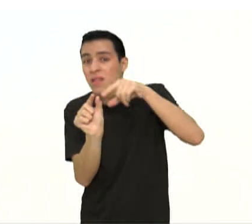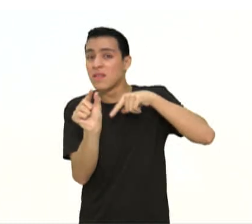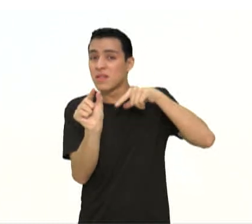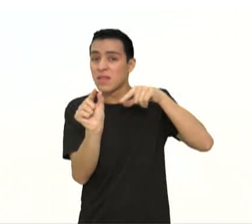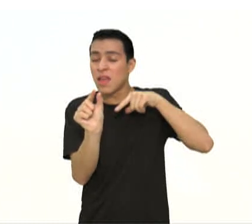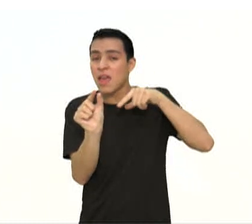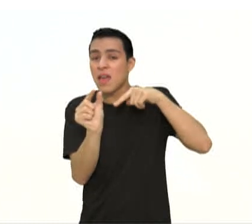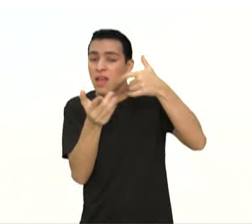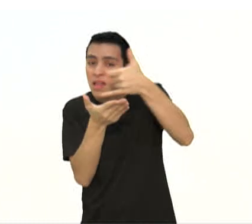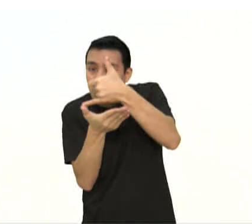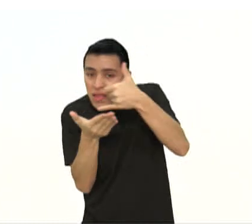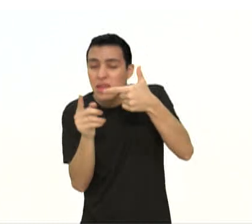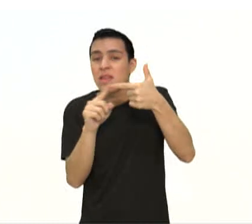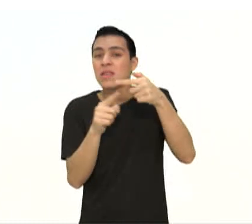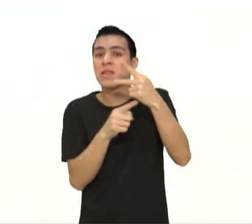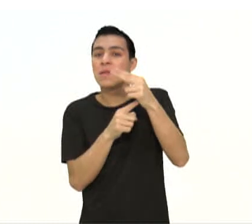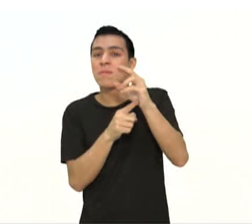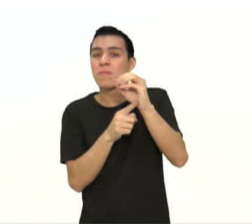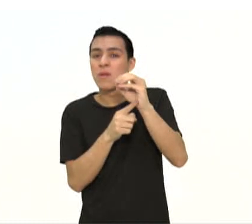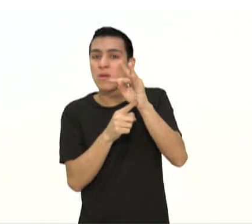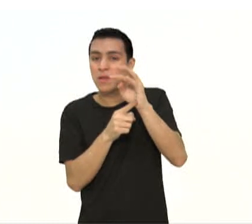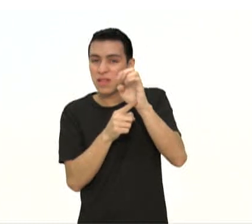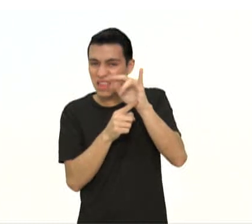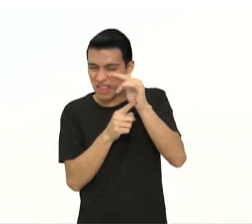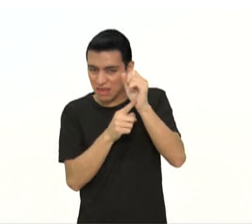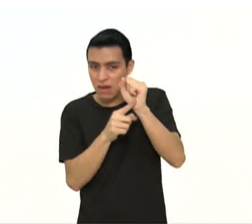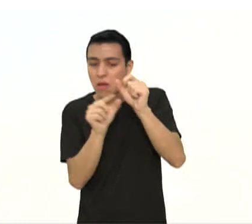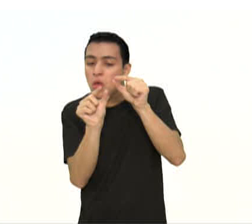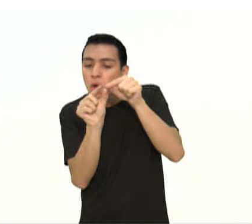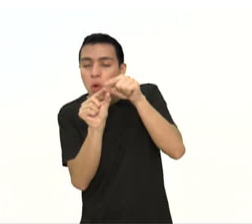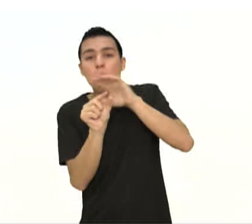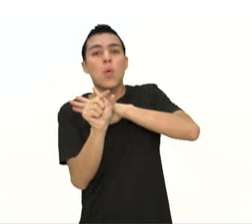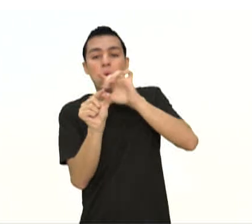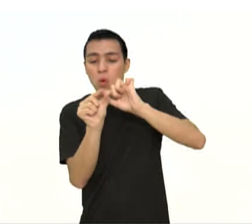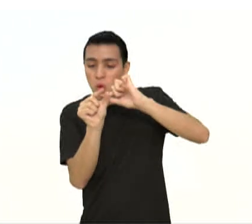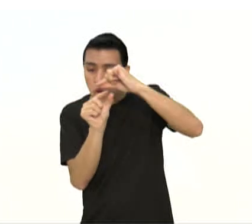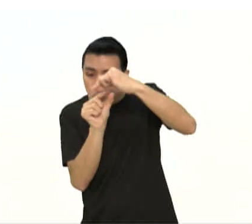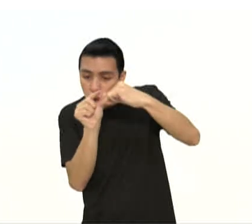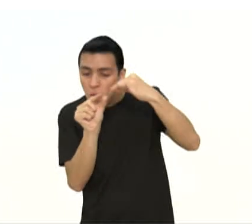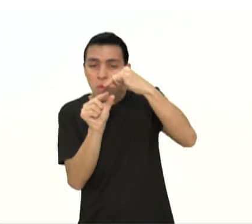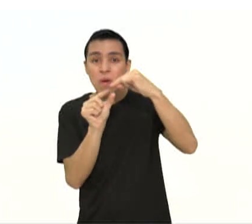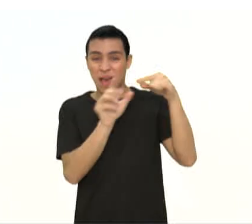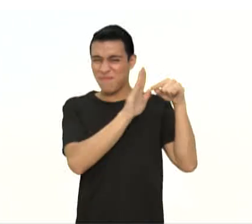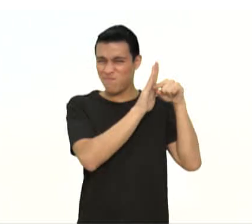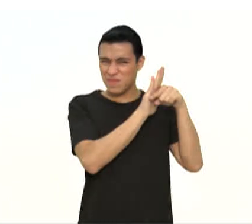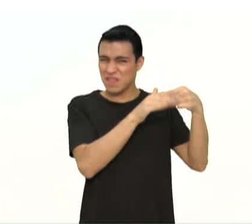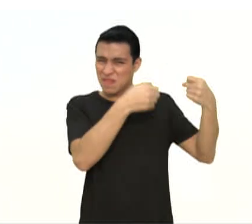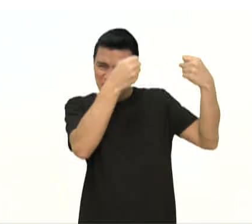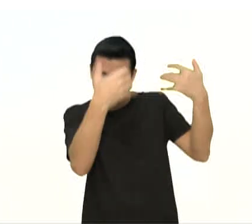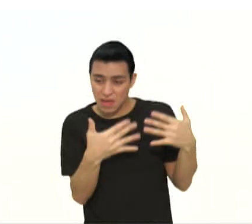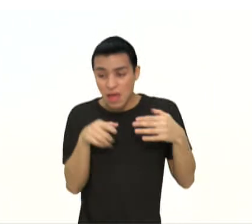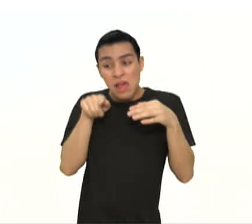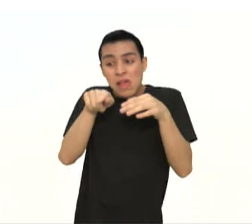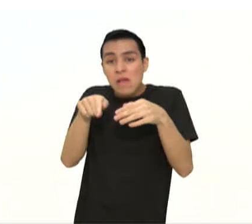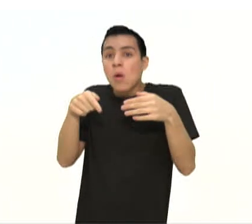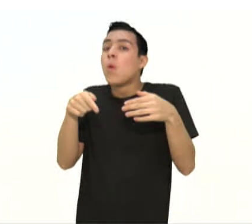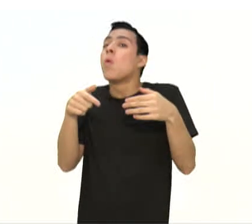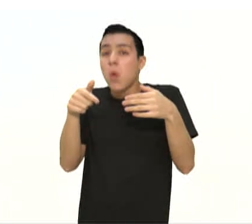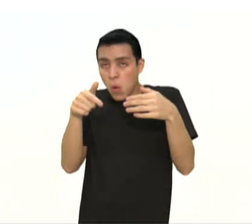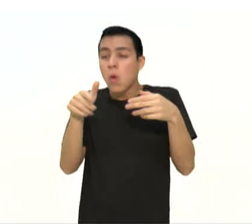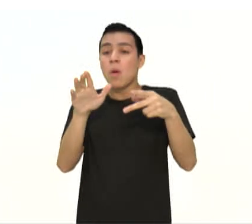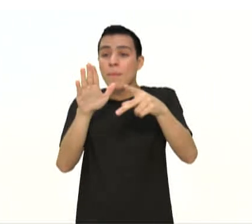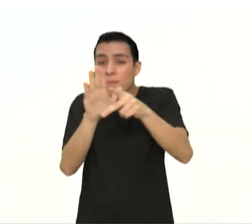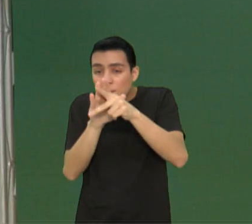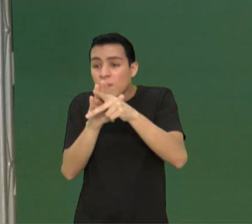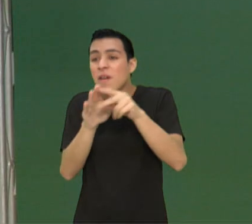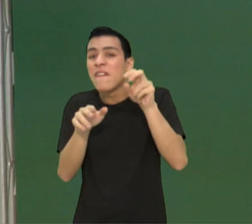lipídios. Nome técnico para gordura. Essa capa, segundo a pesquisadora, é essencial para que o vírus se prenda nas